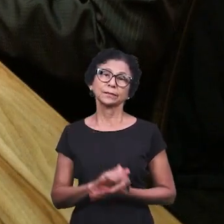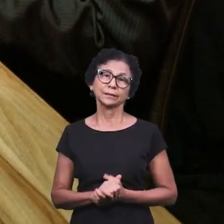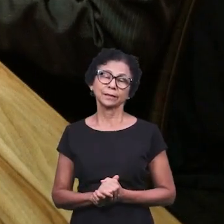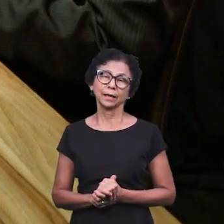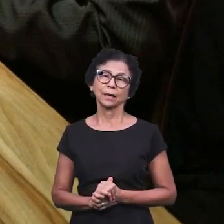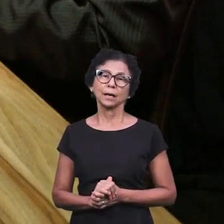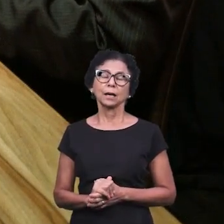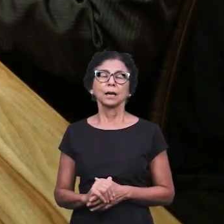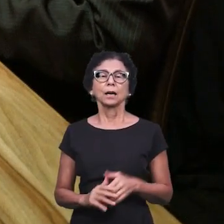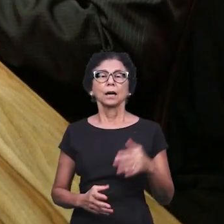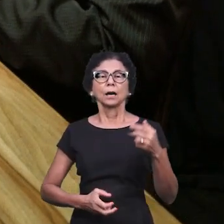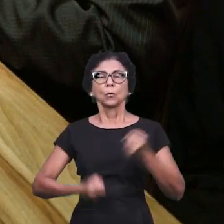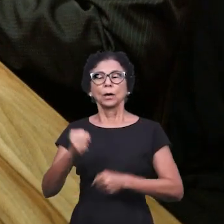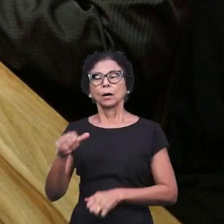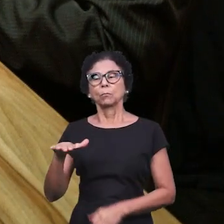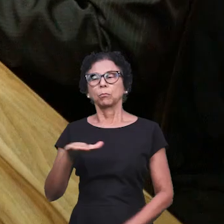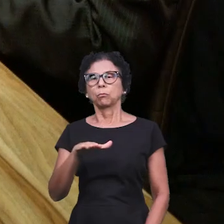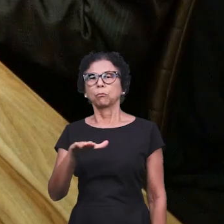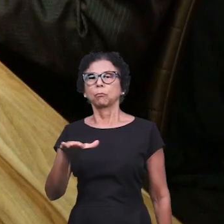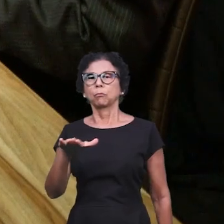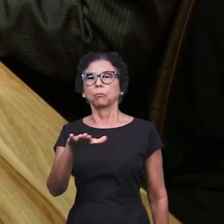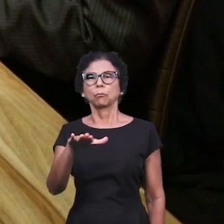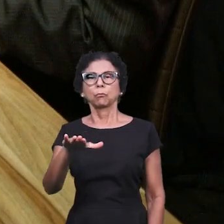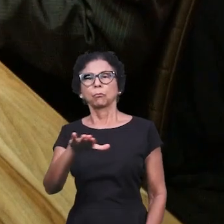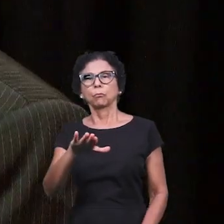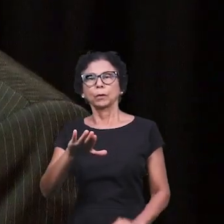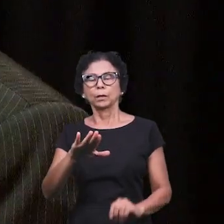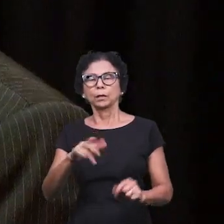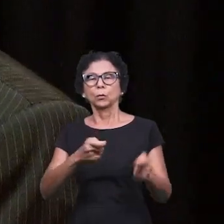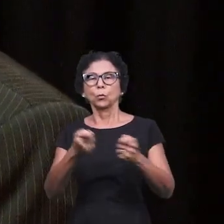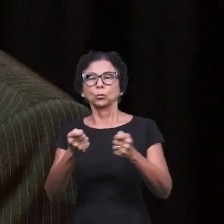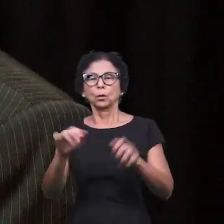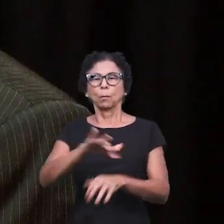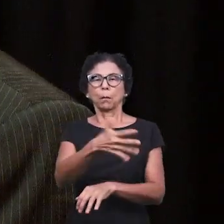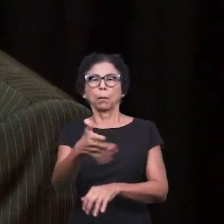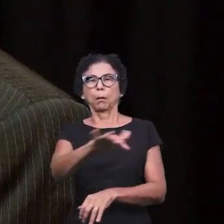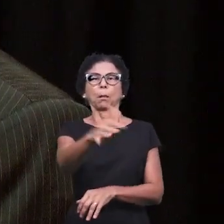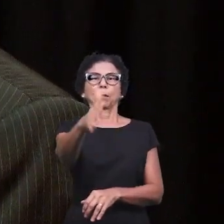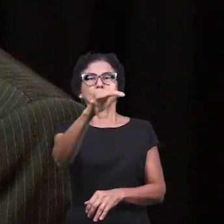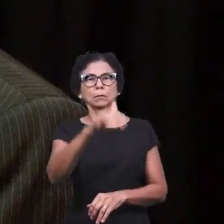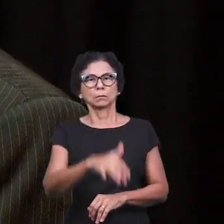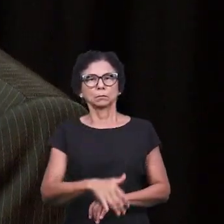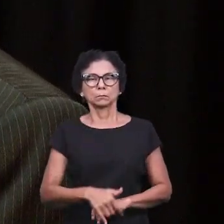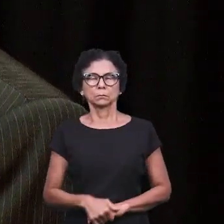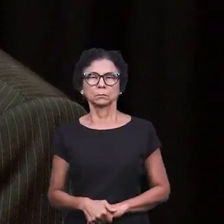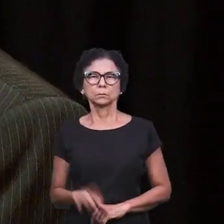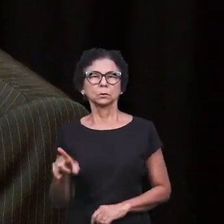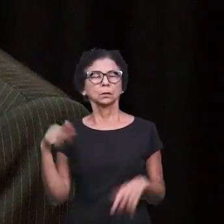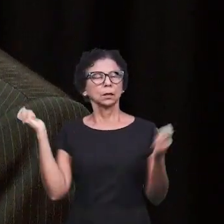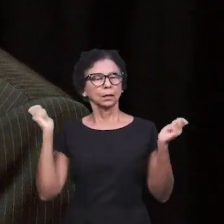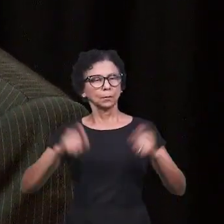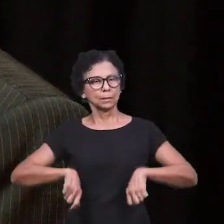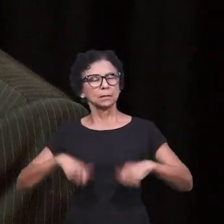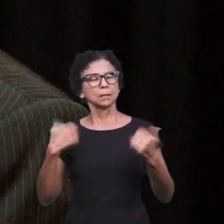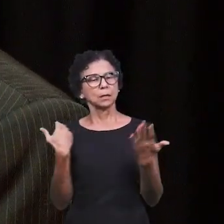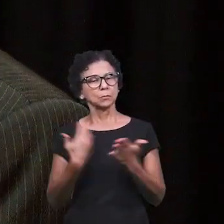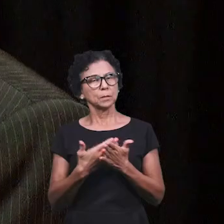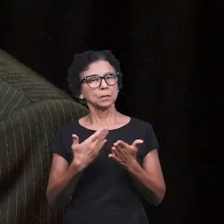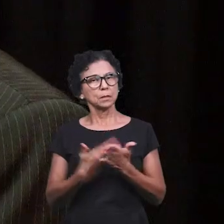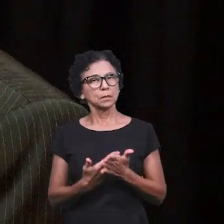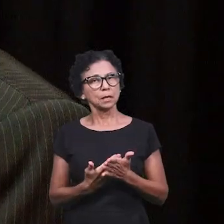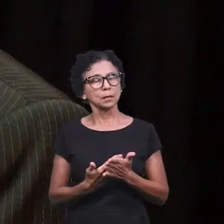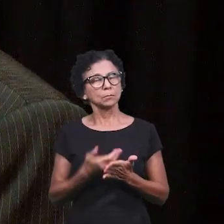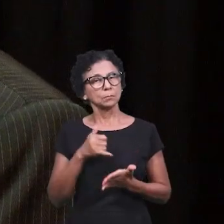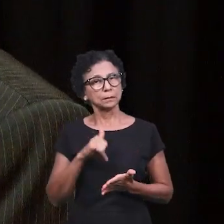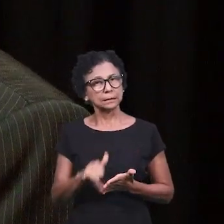controle. O órgão que eu estou hoje é um órgão de controle. Serve para o nosso concursando também. Nós temos a potência, ou seja, a capacidade,